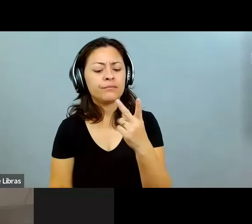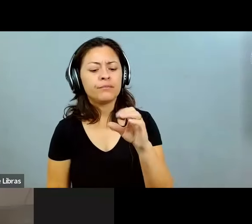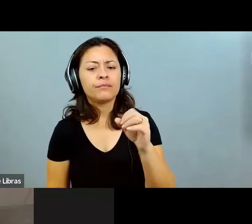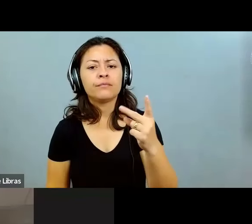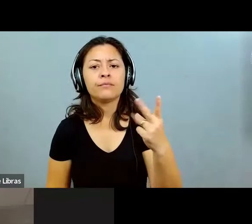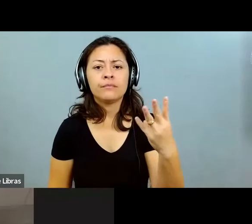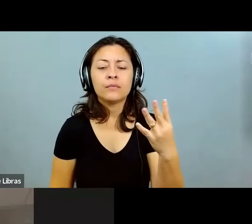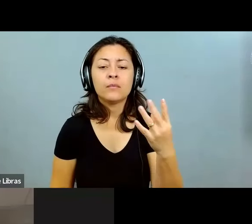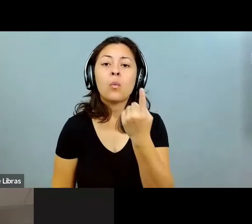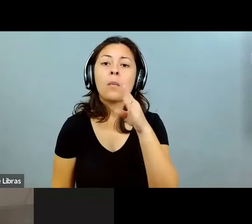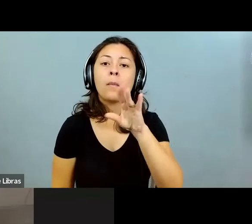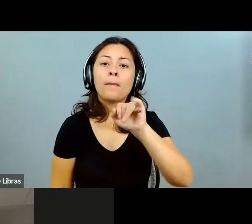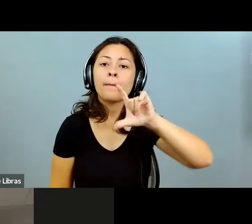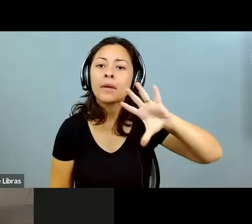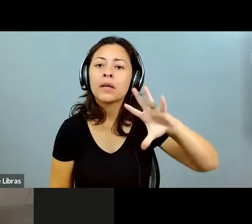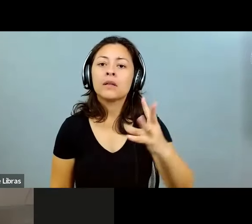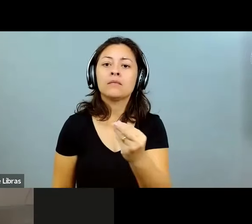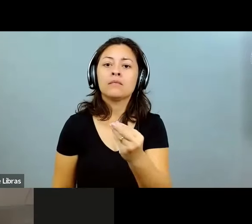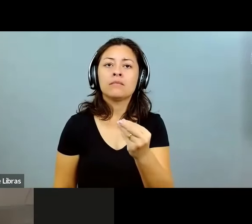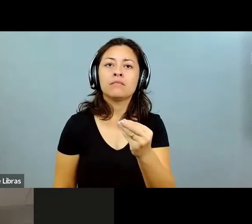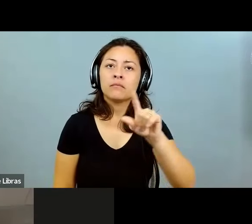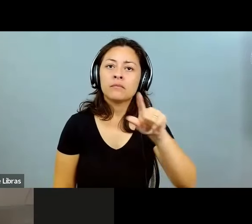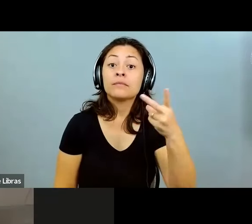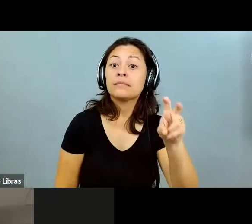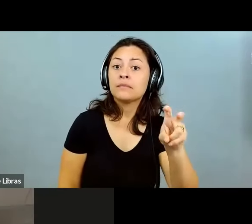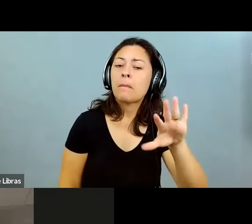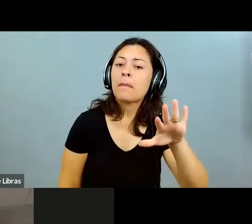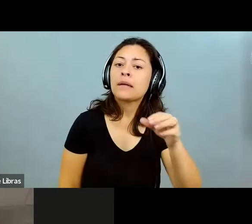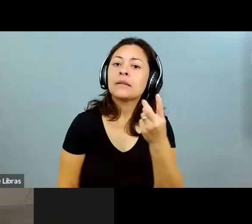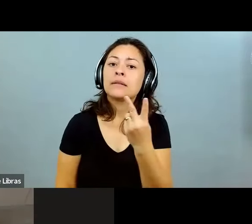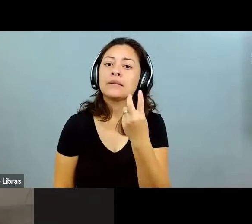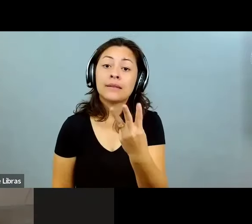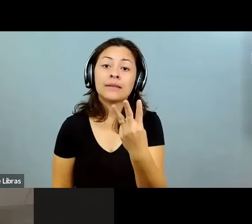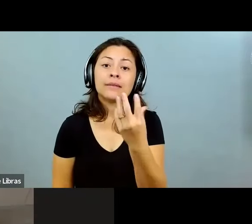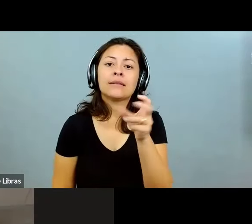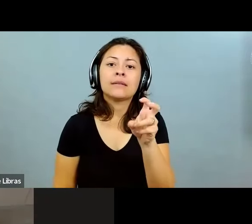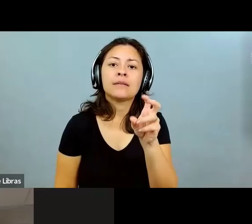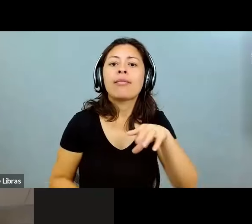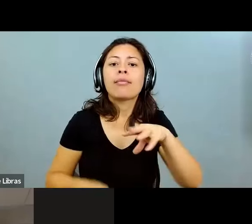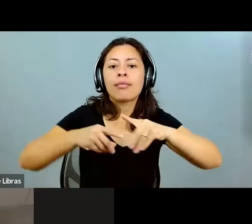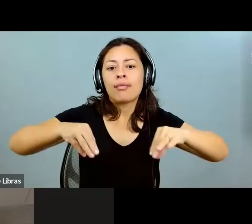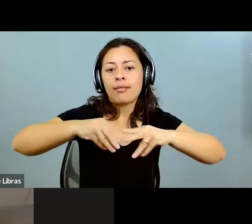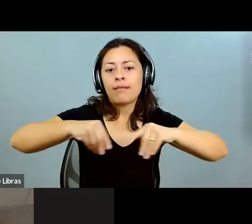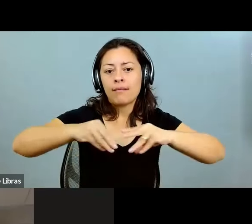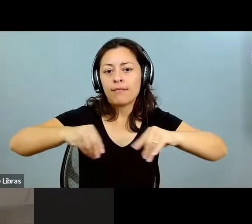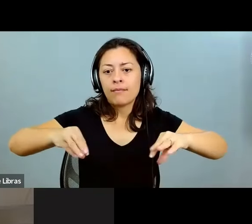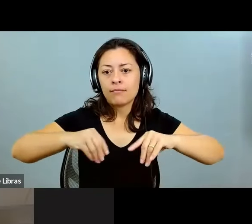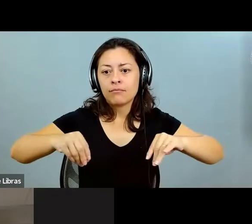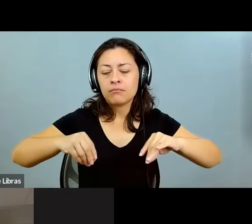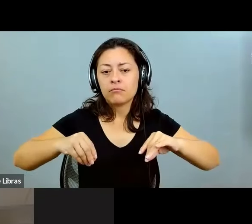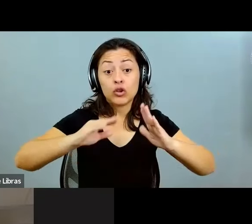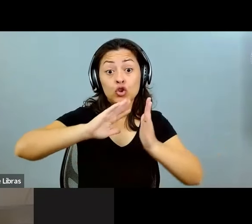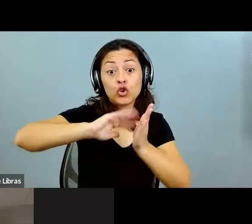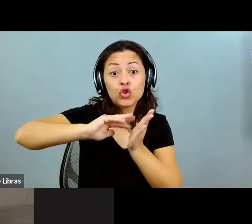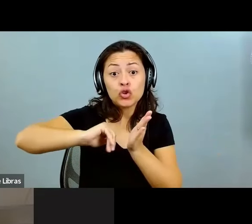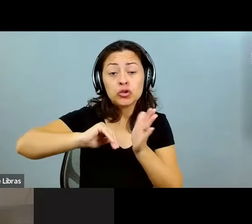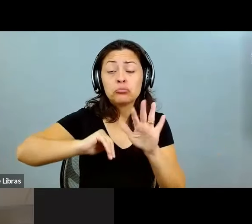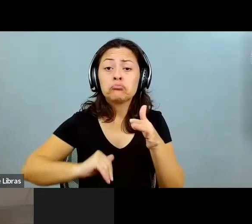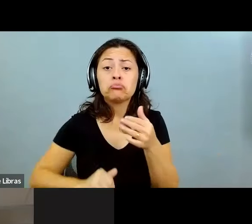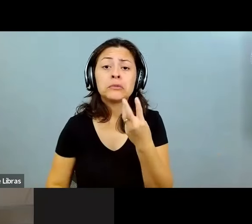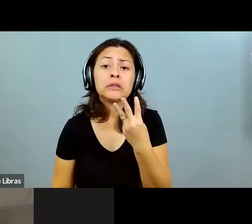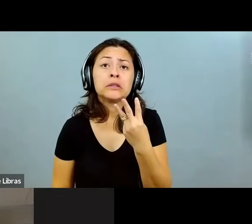1 bilhão 25 né mas 365 milhões foi terras se tu tirar terras nós vamos ir para um patamar de 360